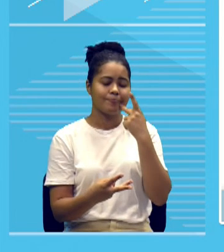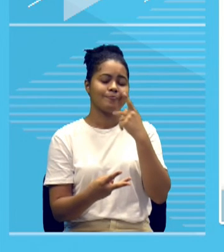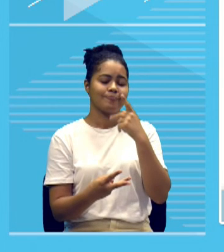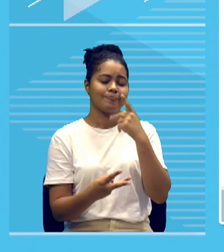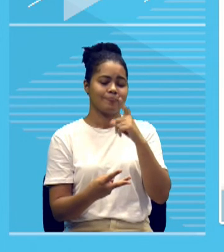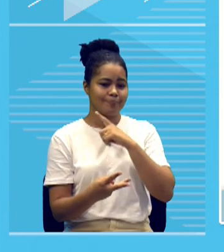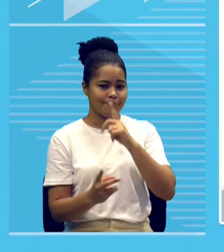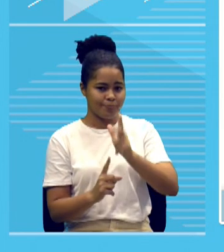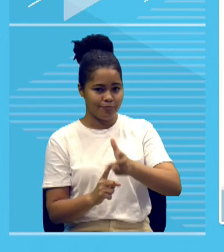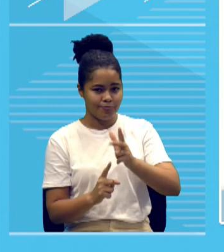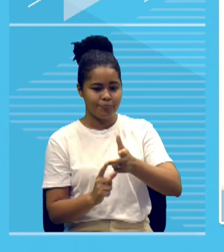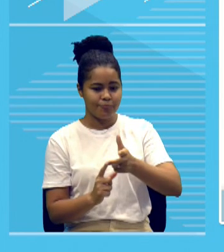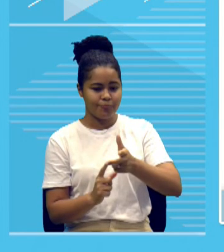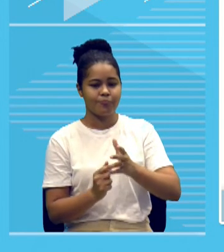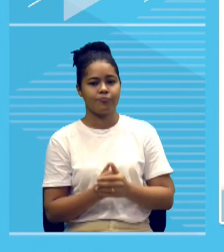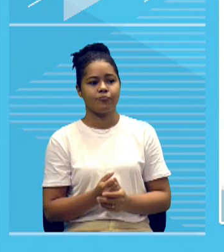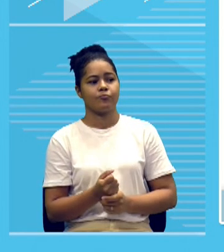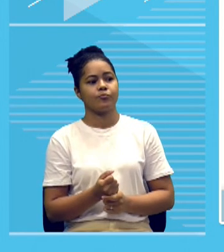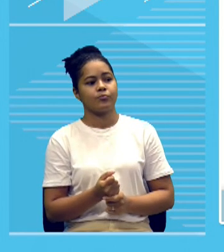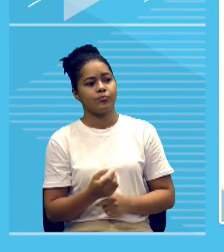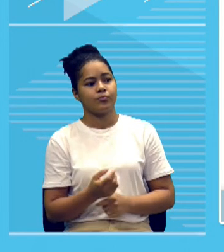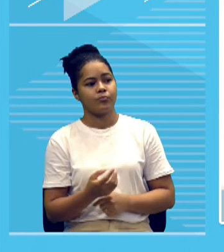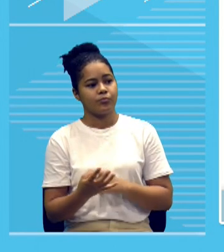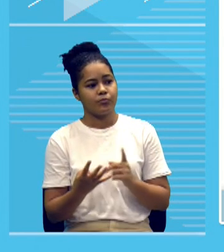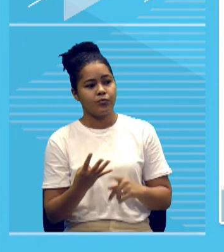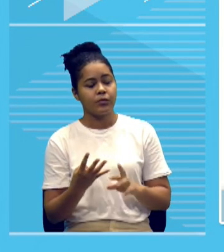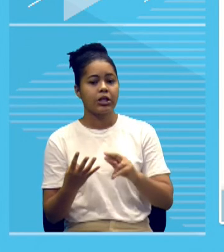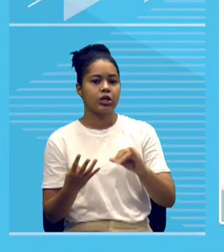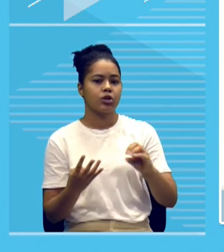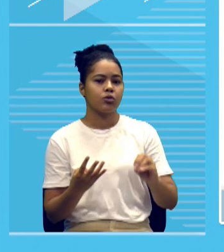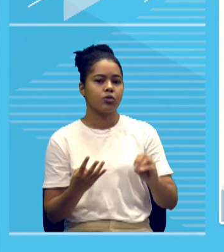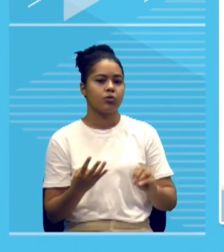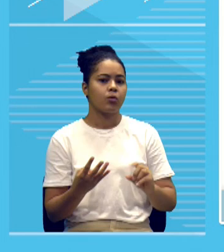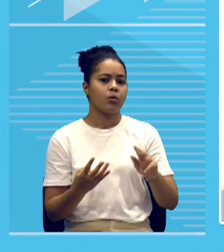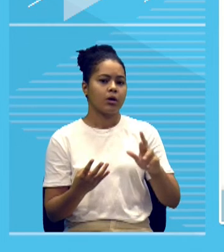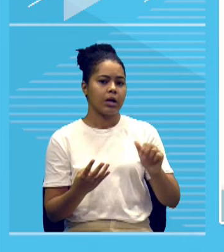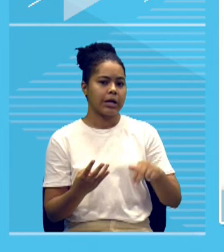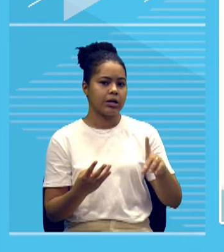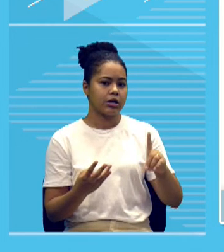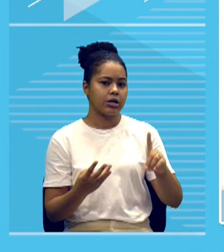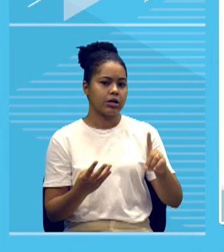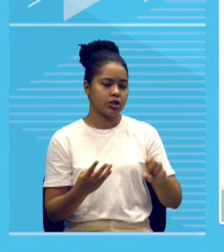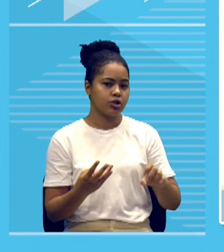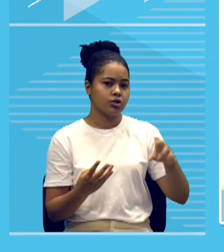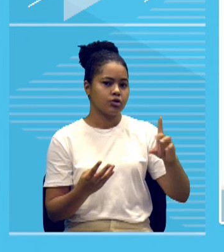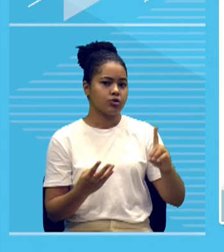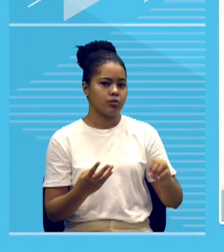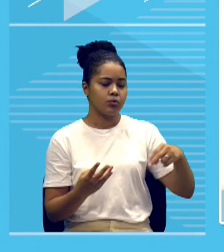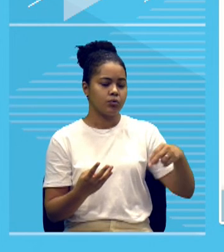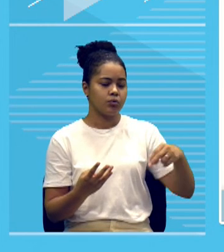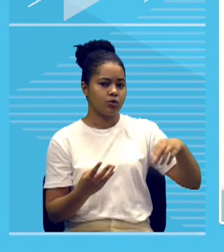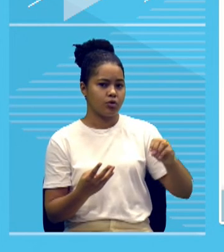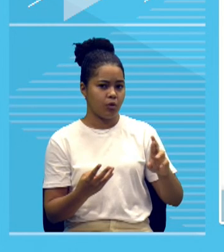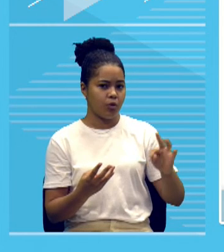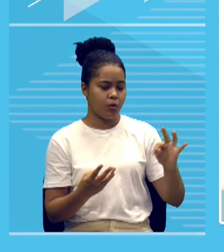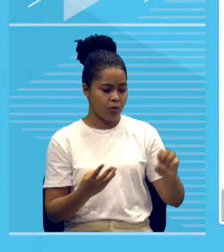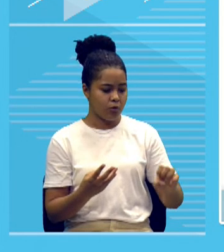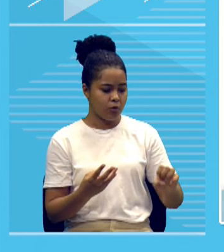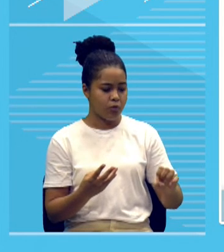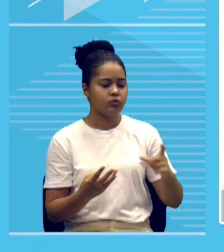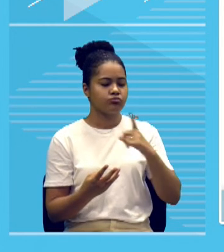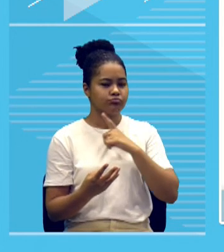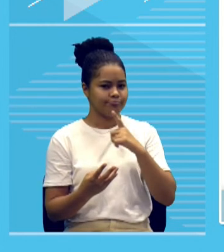projetos Rio Grande do Norte é o maior é o maior Rio Grande do Norte Pernambuco tem Paraíba